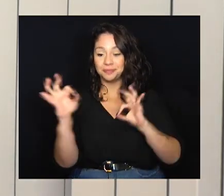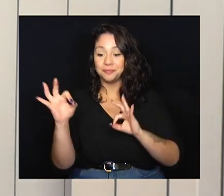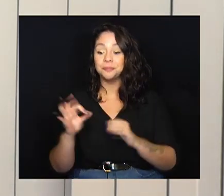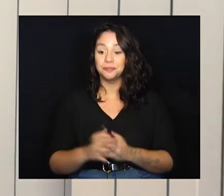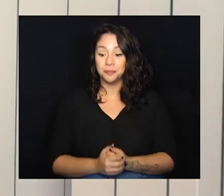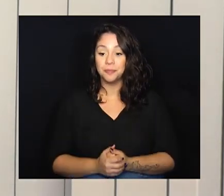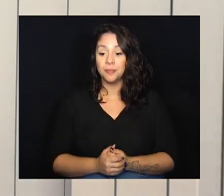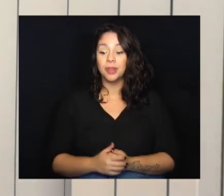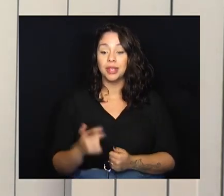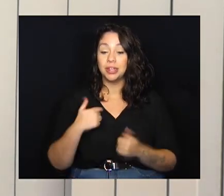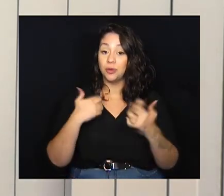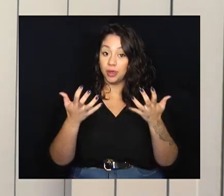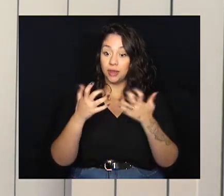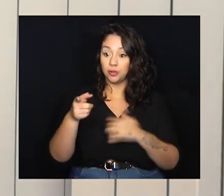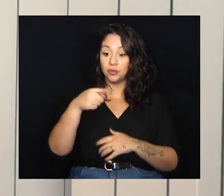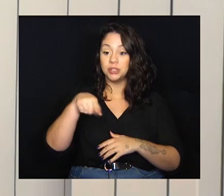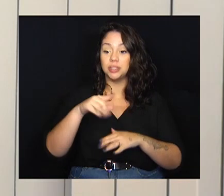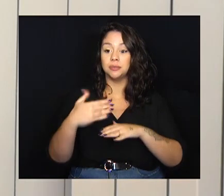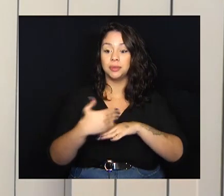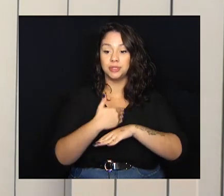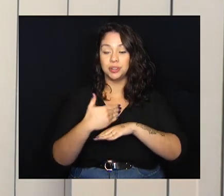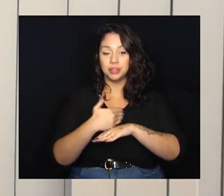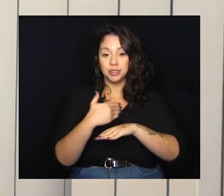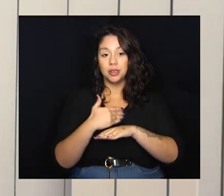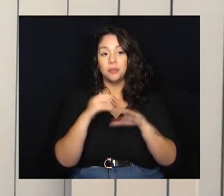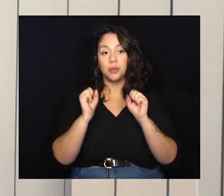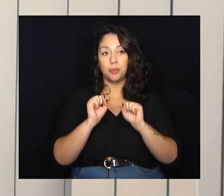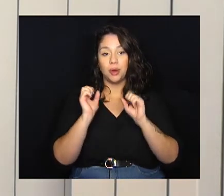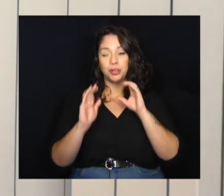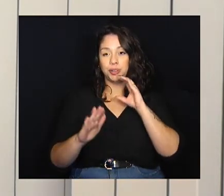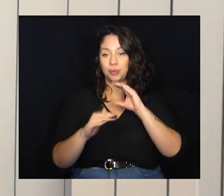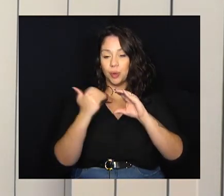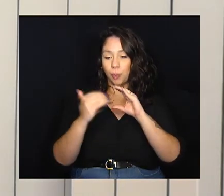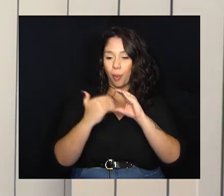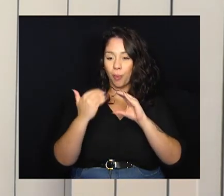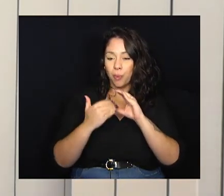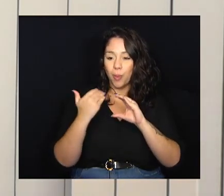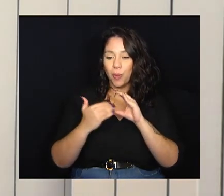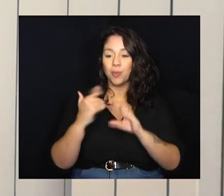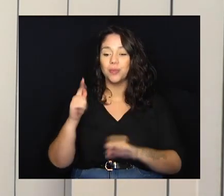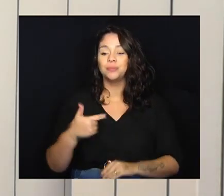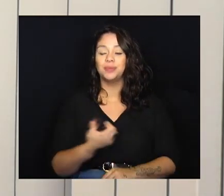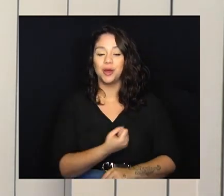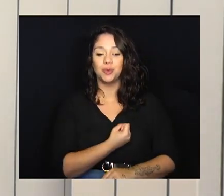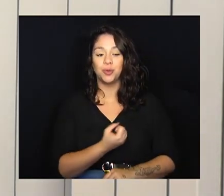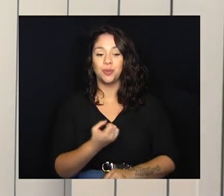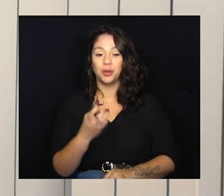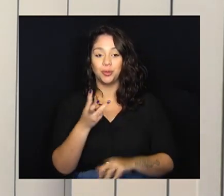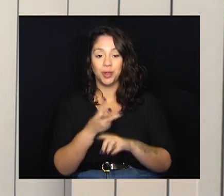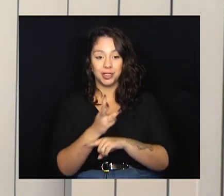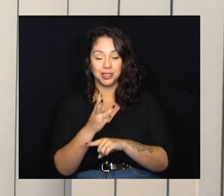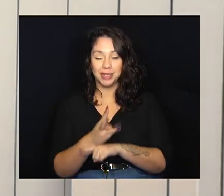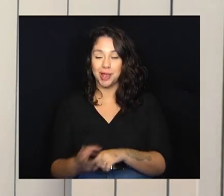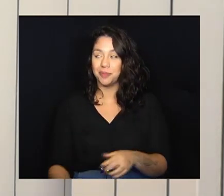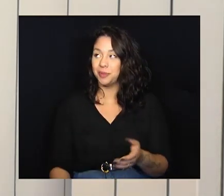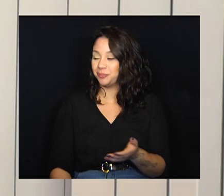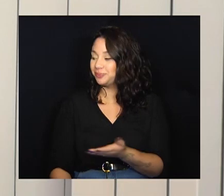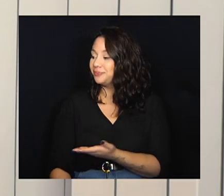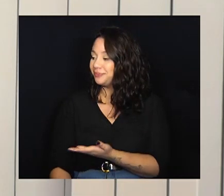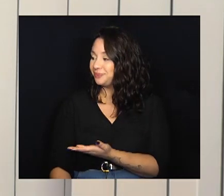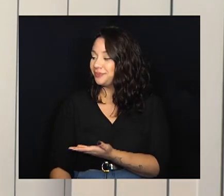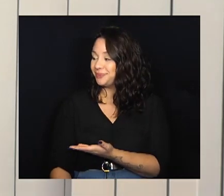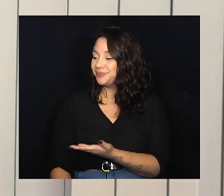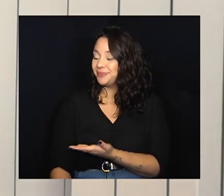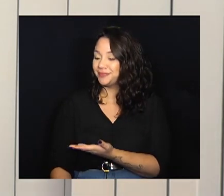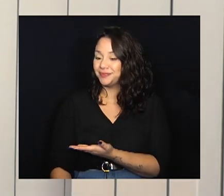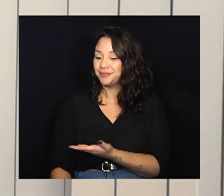e eu quero a sua participação viu envia a sua mensagem para o número do nosso WhatsApp 19 é o